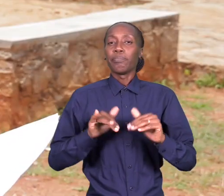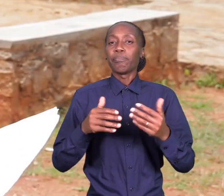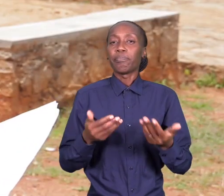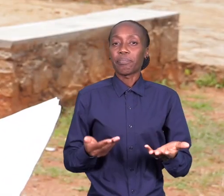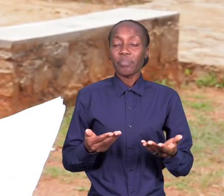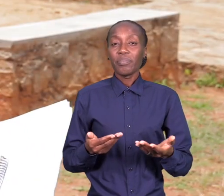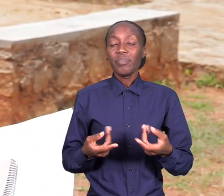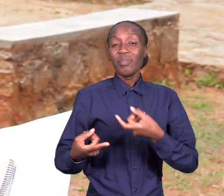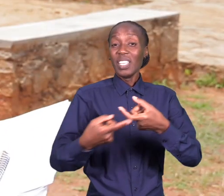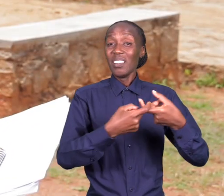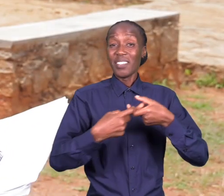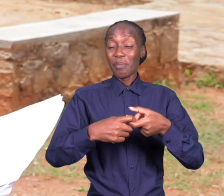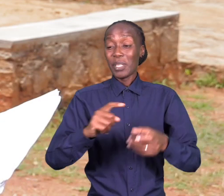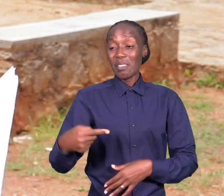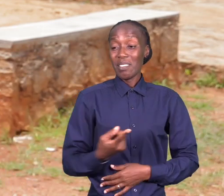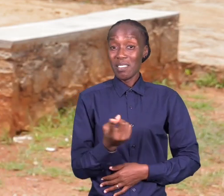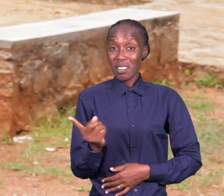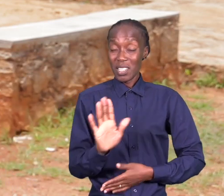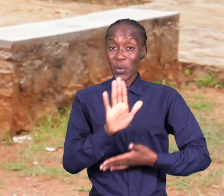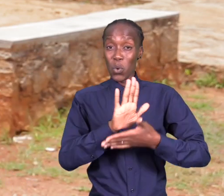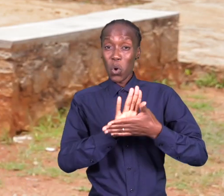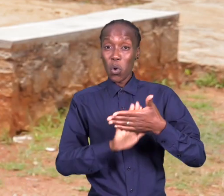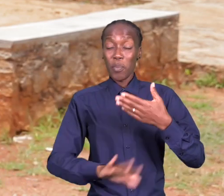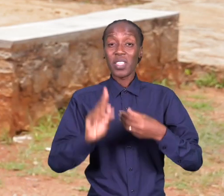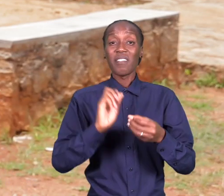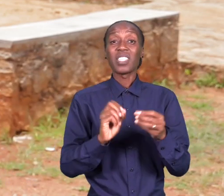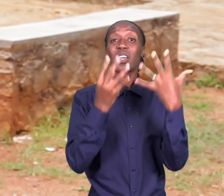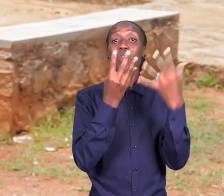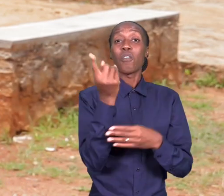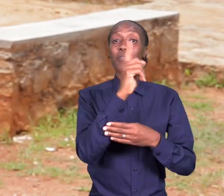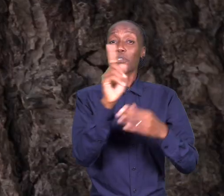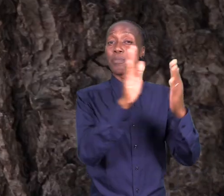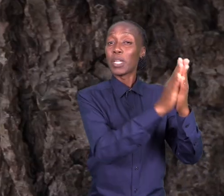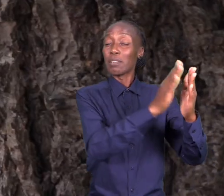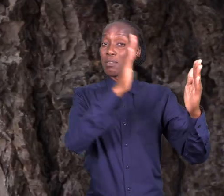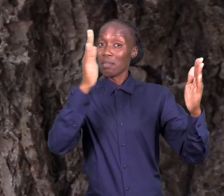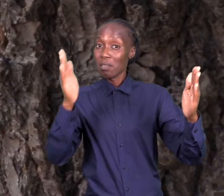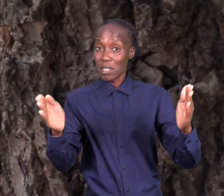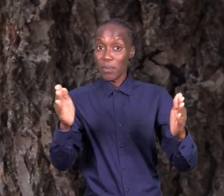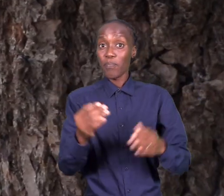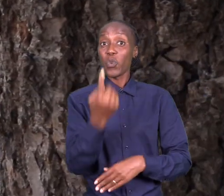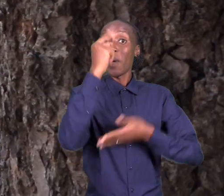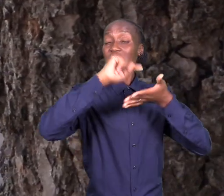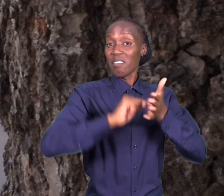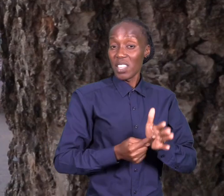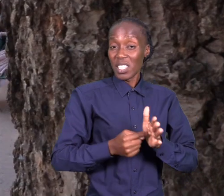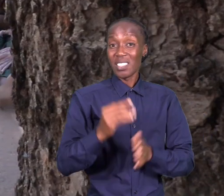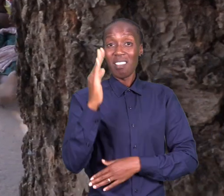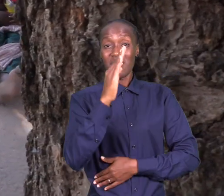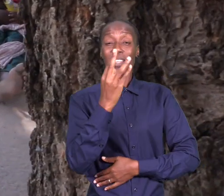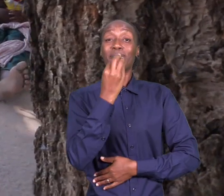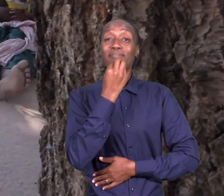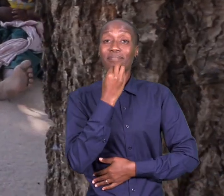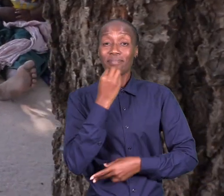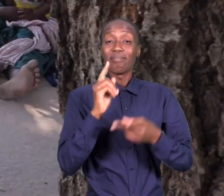A alimentação familiar, desde que a criança começa a comer aos 9 meses, nós podemos incluí-la uma vez o almoço e o jantar,